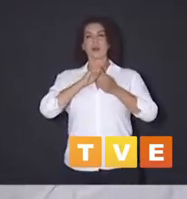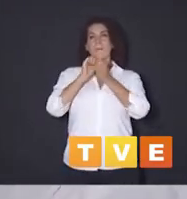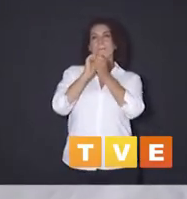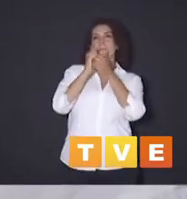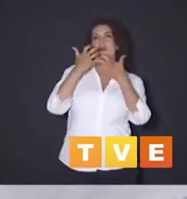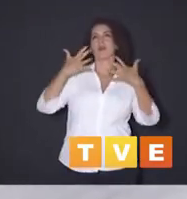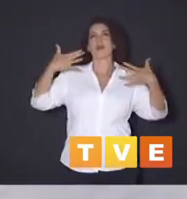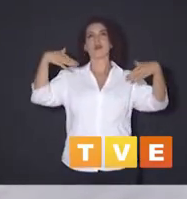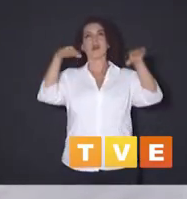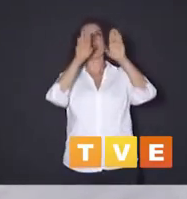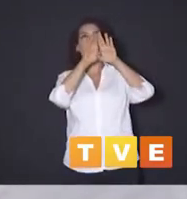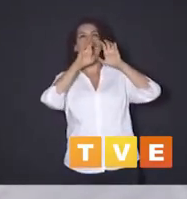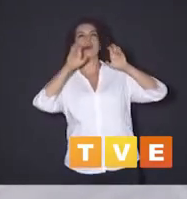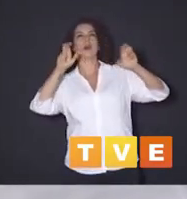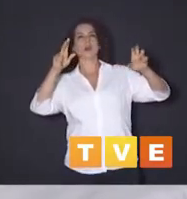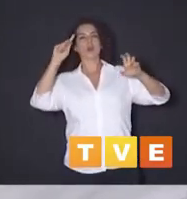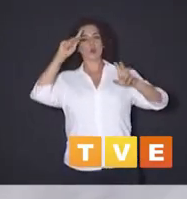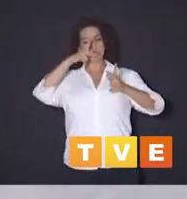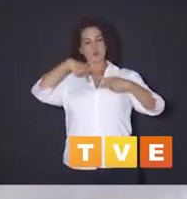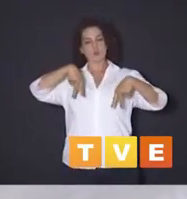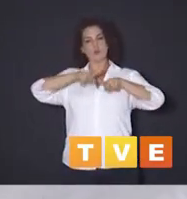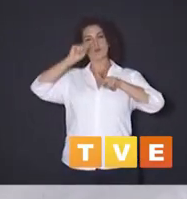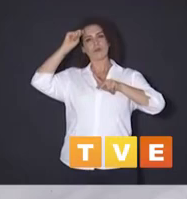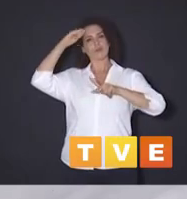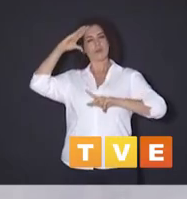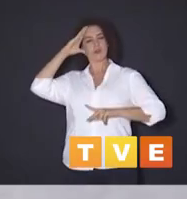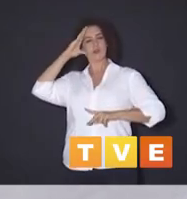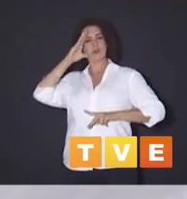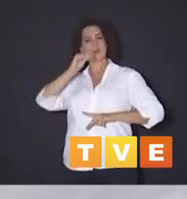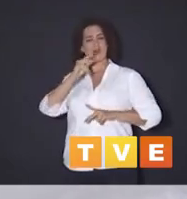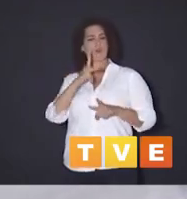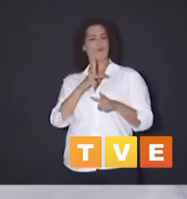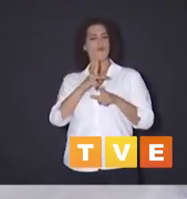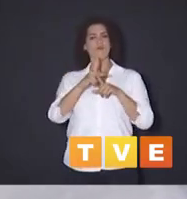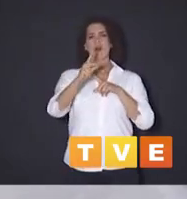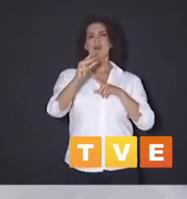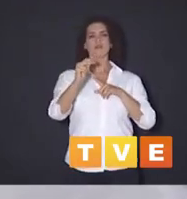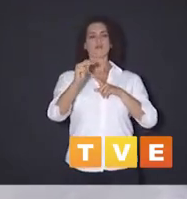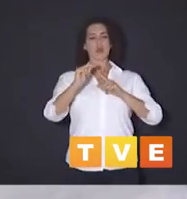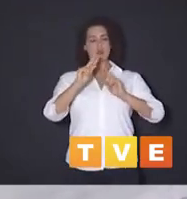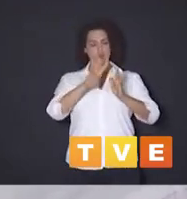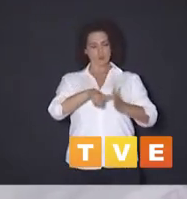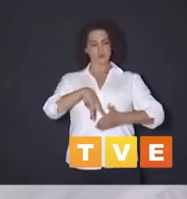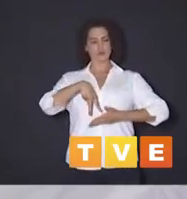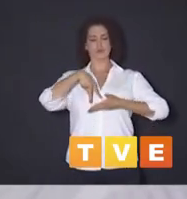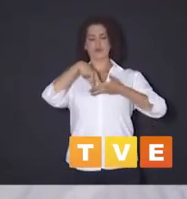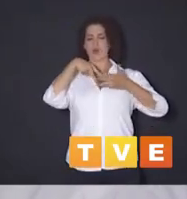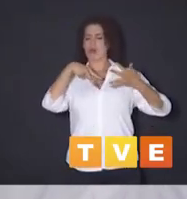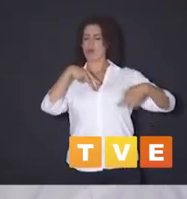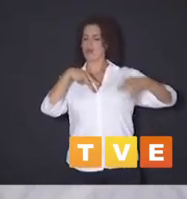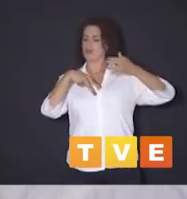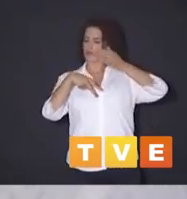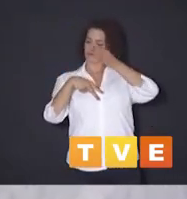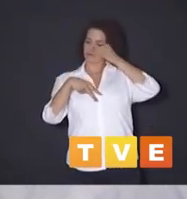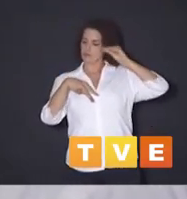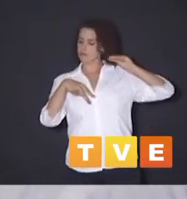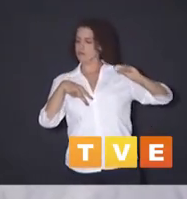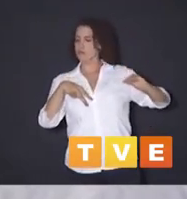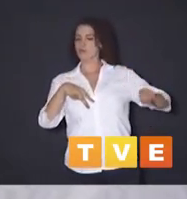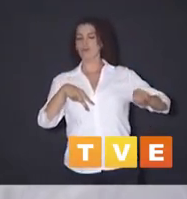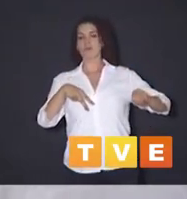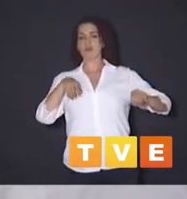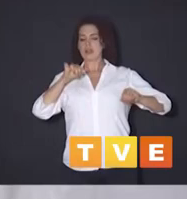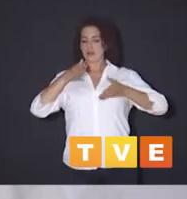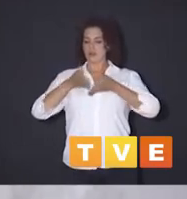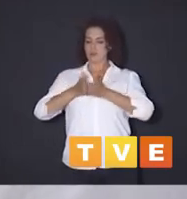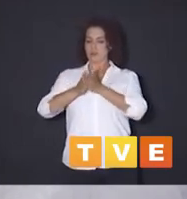e o povo negro entendeu que o grande vencedor se ergue além da dor sobrevivente navio que descobriu o brasil